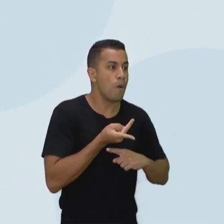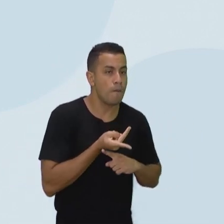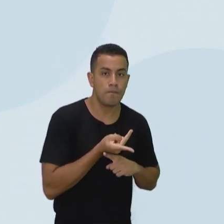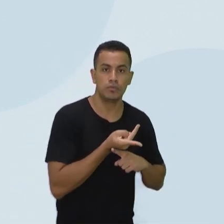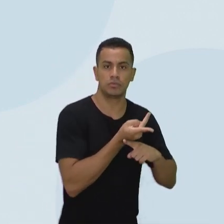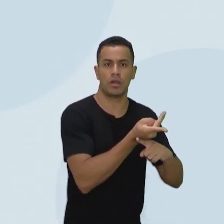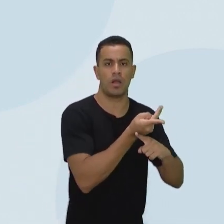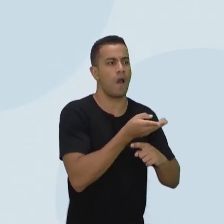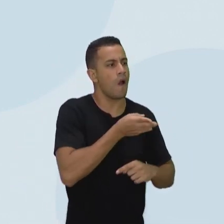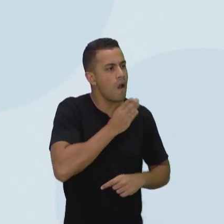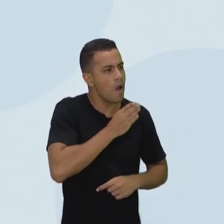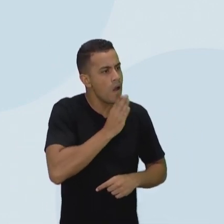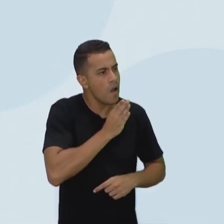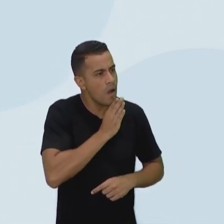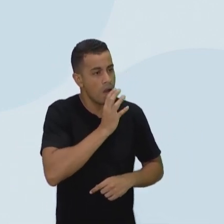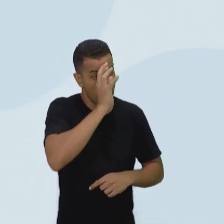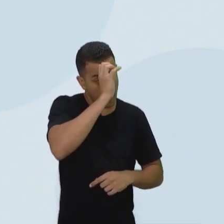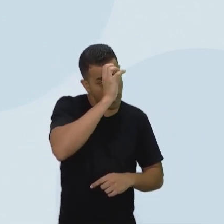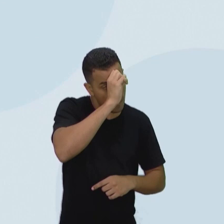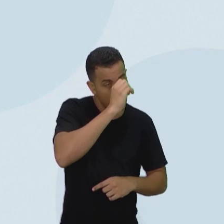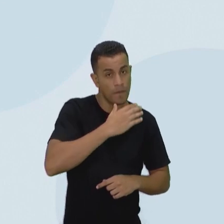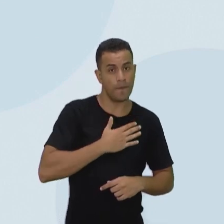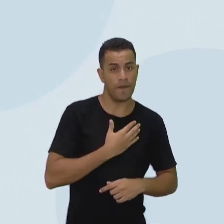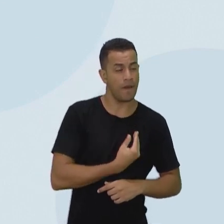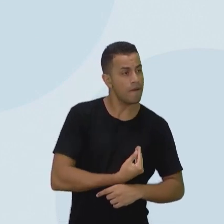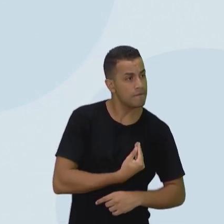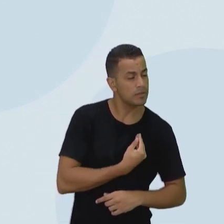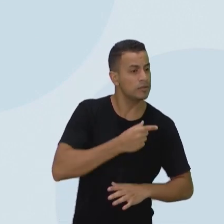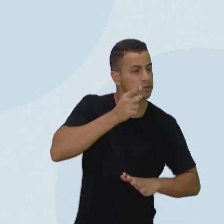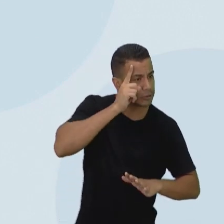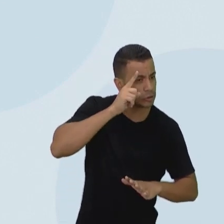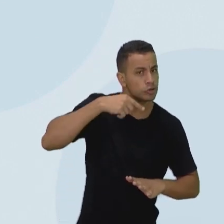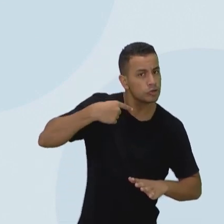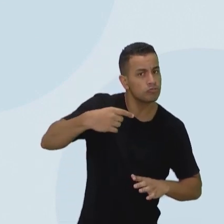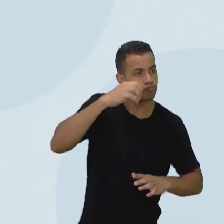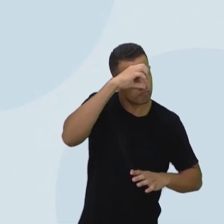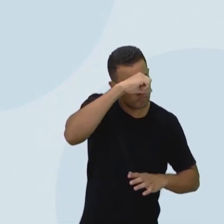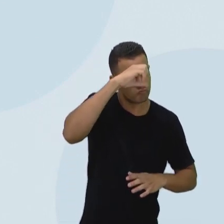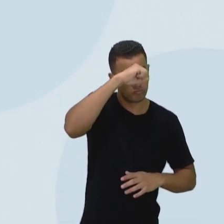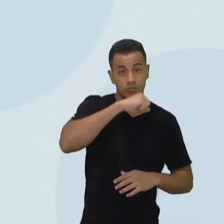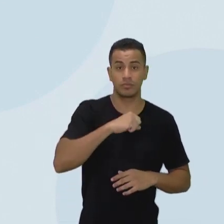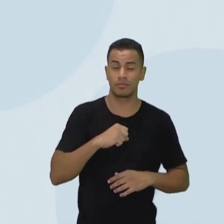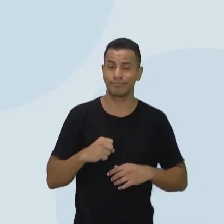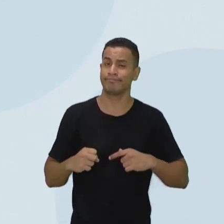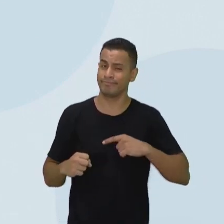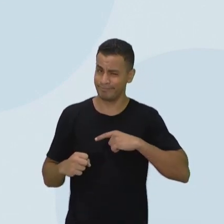integrar esse conhecimento no dia a dia dele. Então, a gente tem alguns benefícios que são